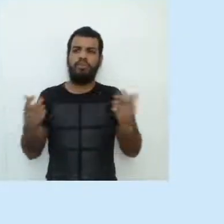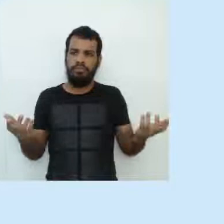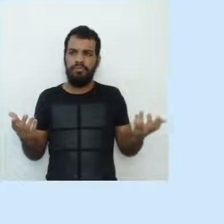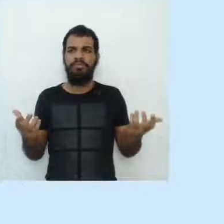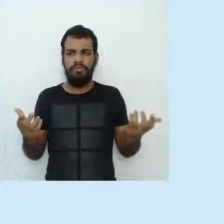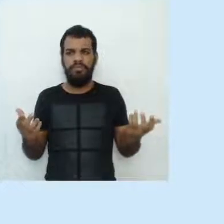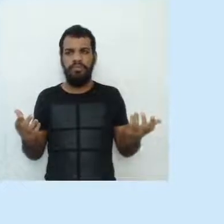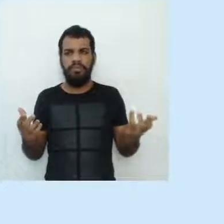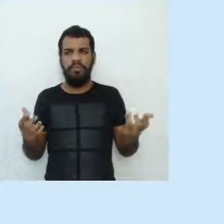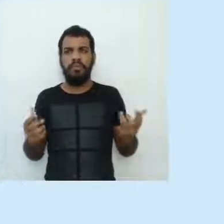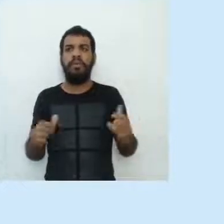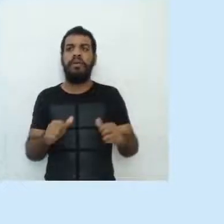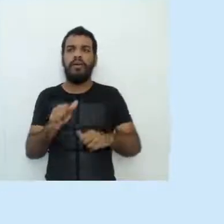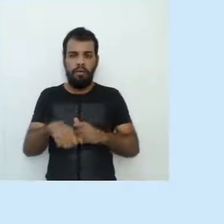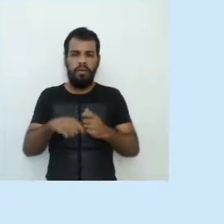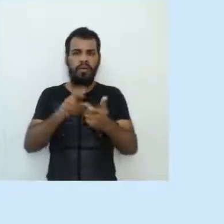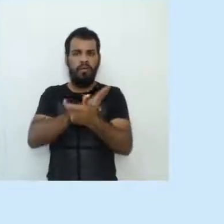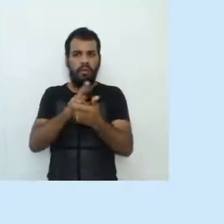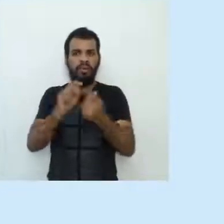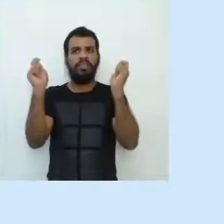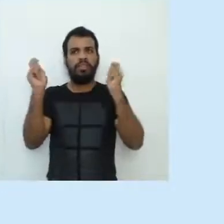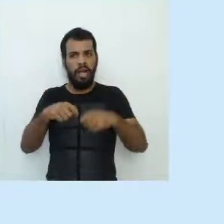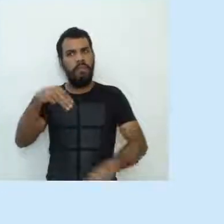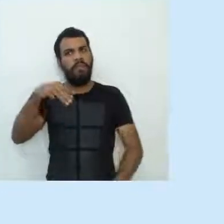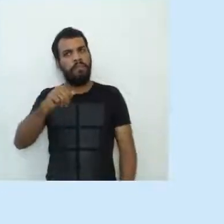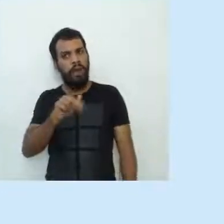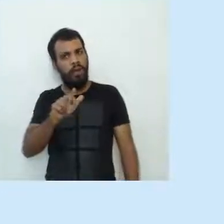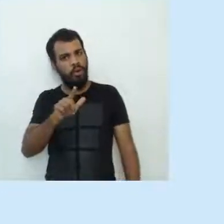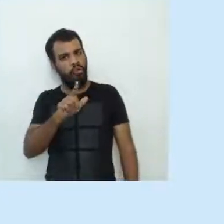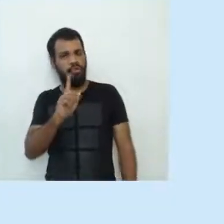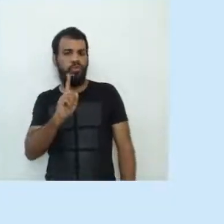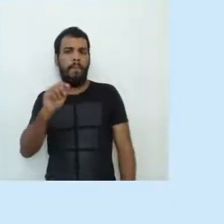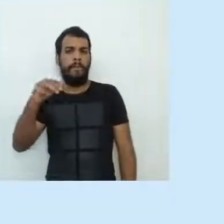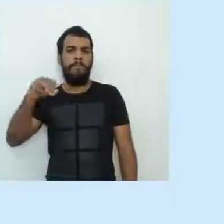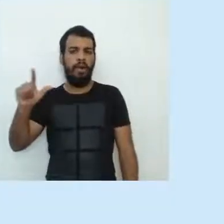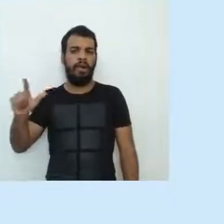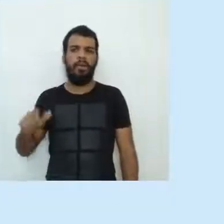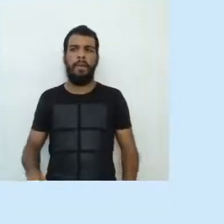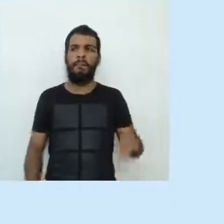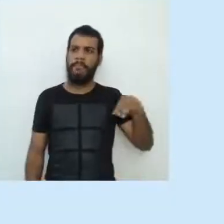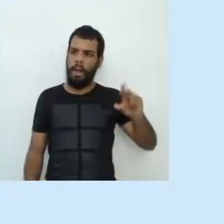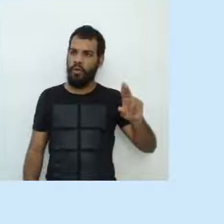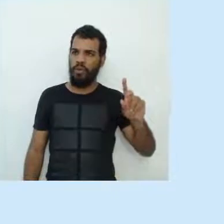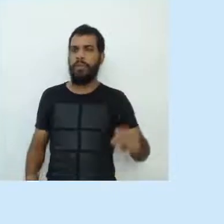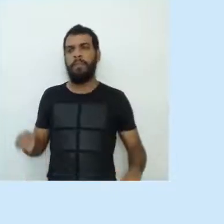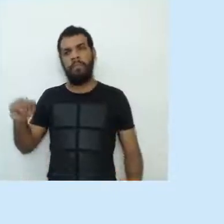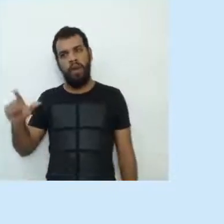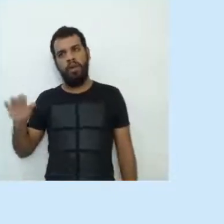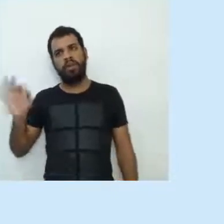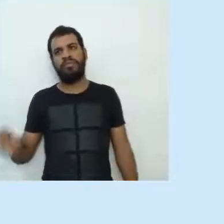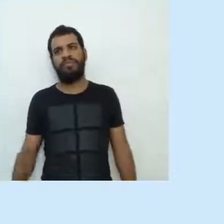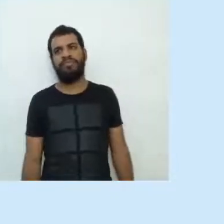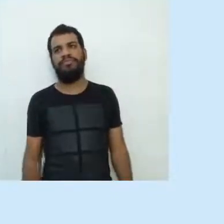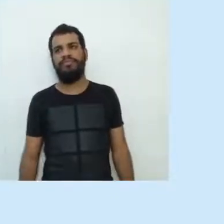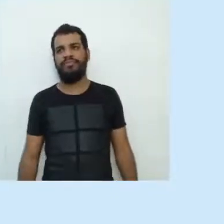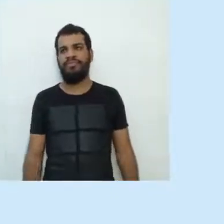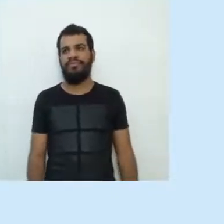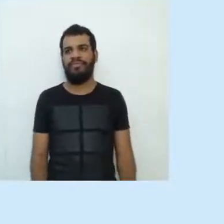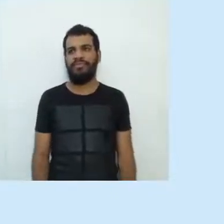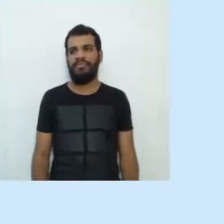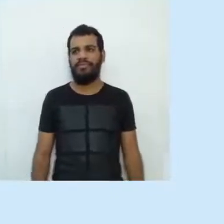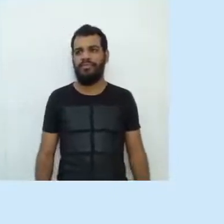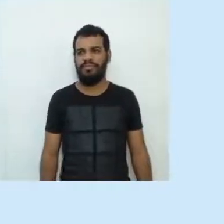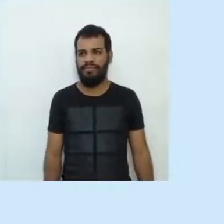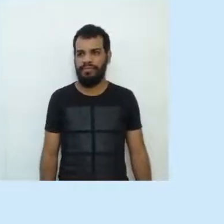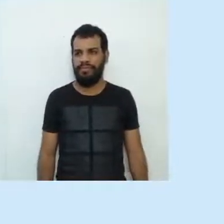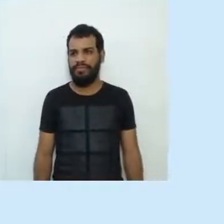Torna-se um substantivo, então não é mal com U, é mal com L. E agora com relação à reforma